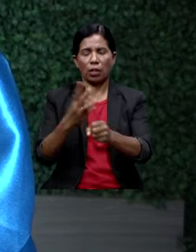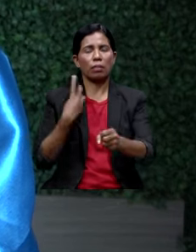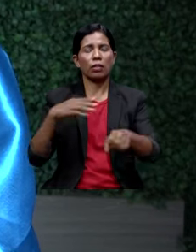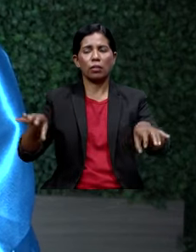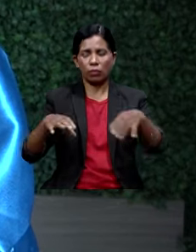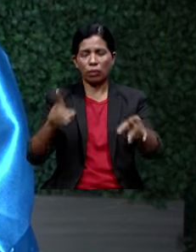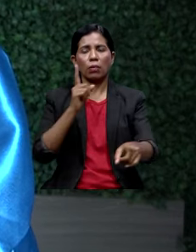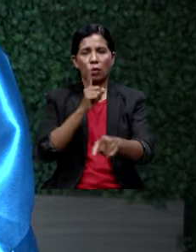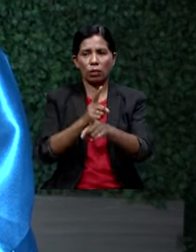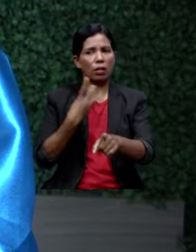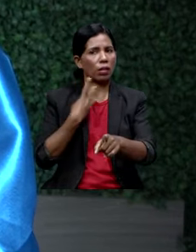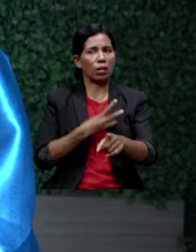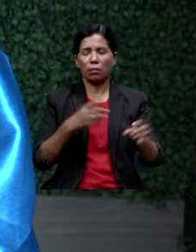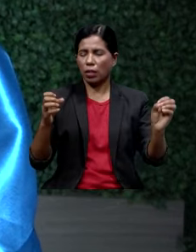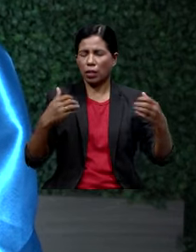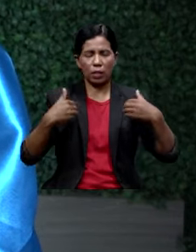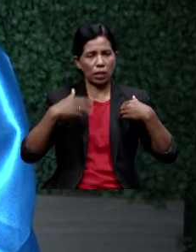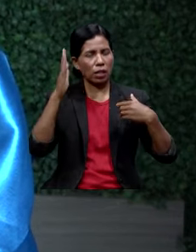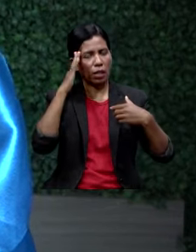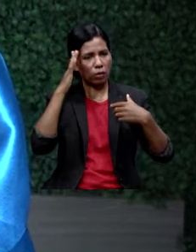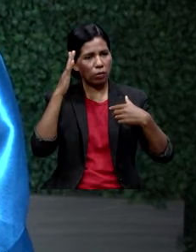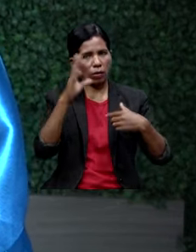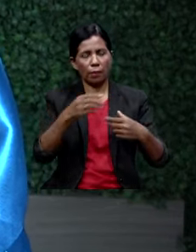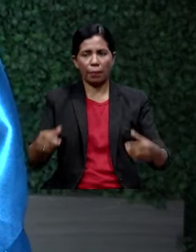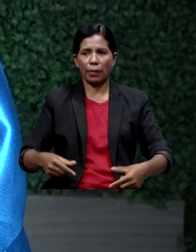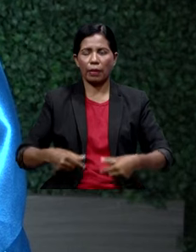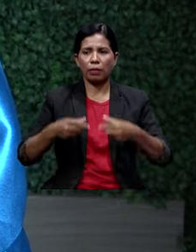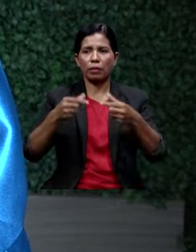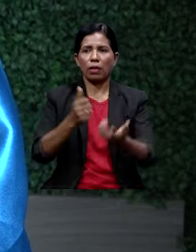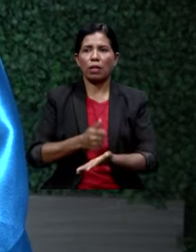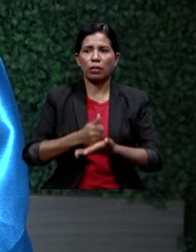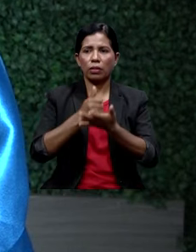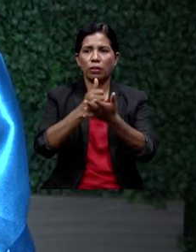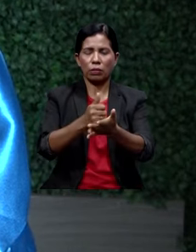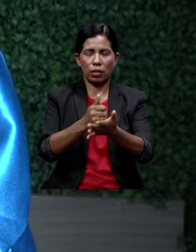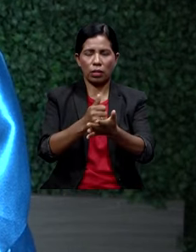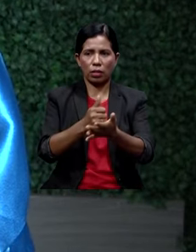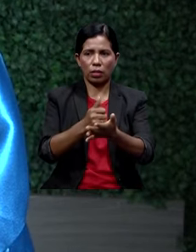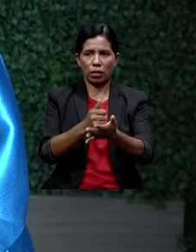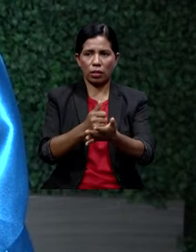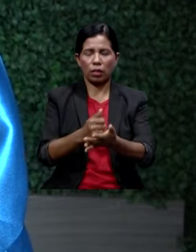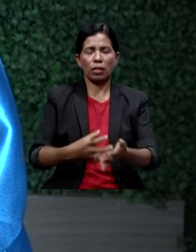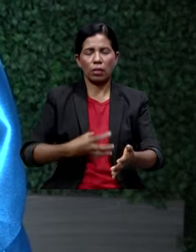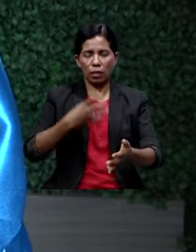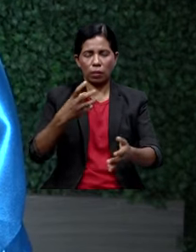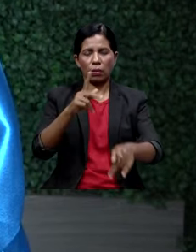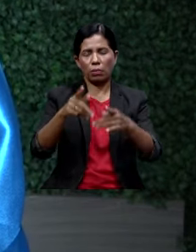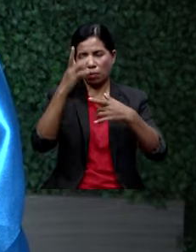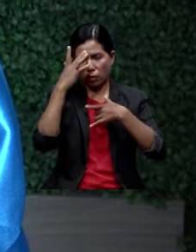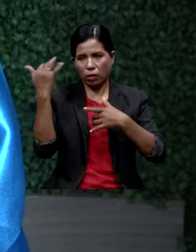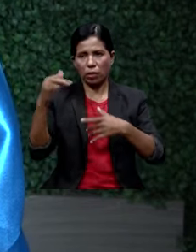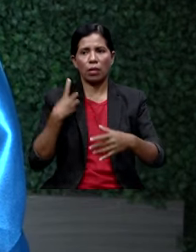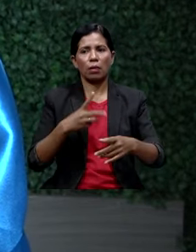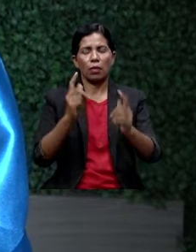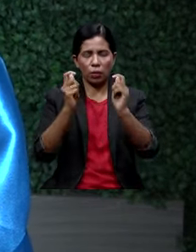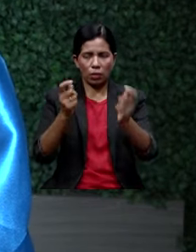neduni. Nebe amila ia hanoi de gatu fo atendimento nebe kasarga siak ba amne paciente sira ame ko kata